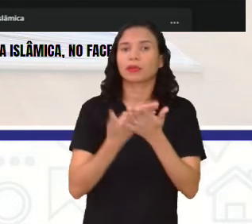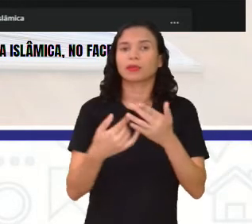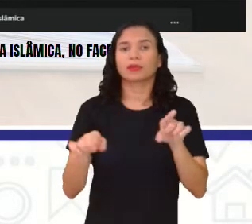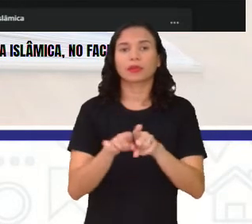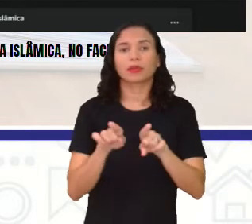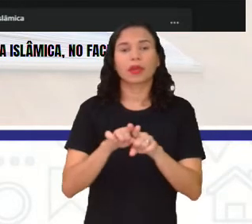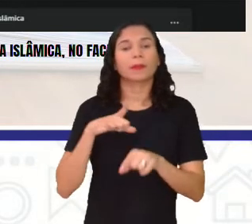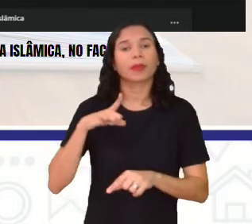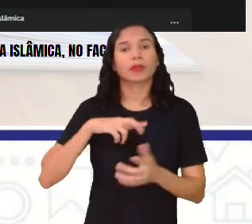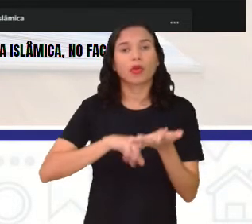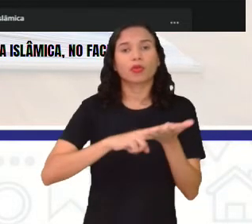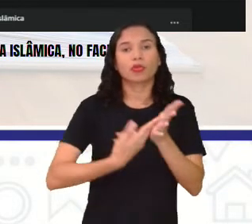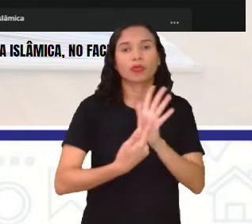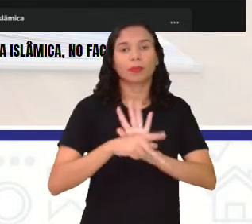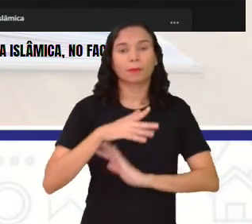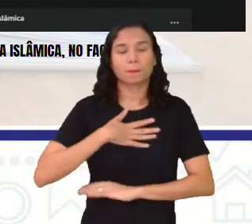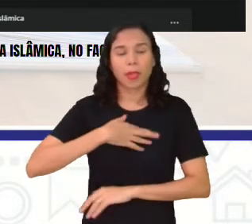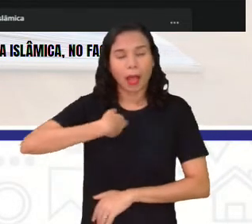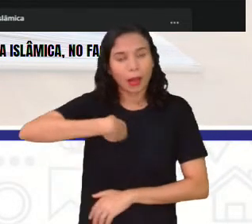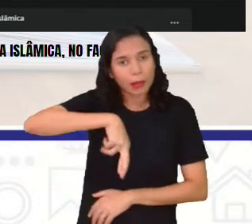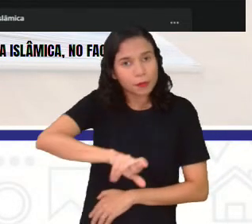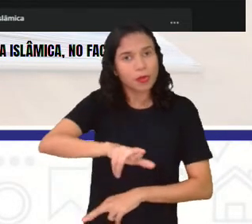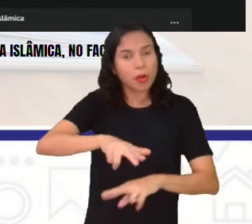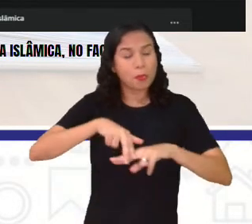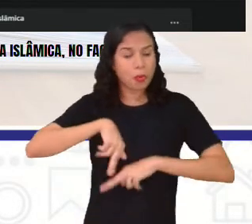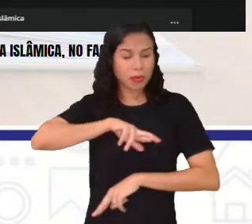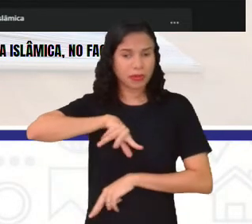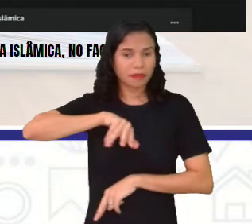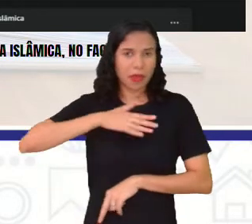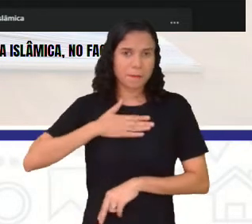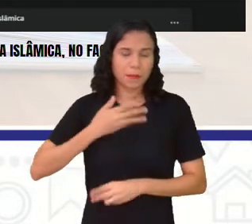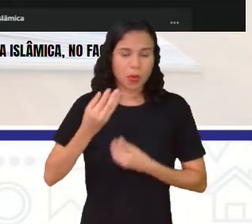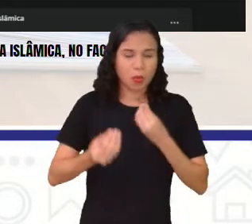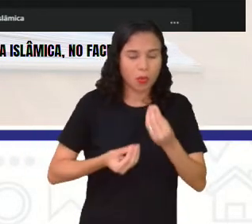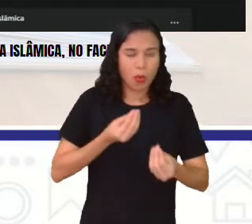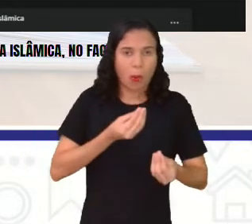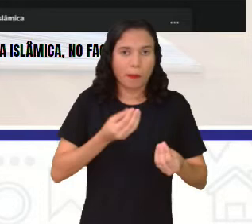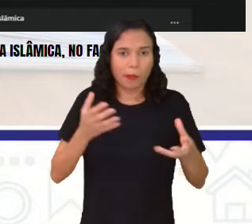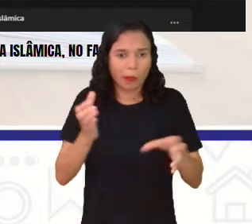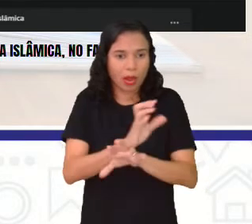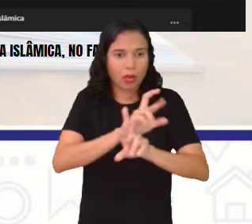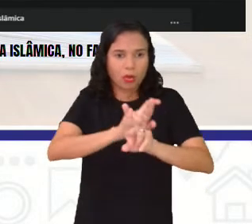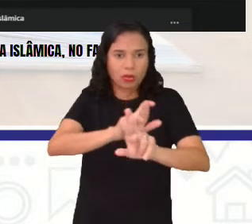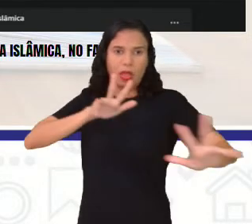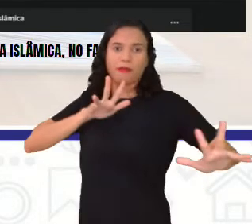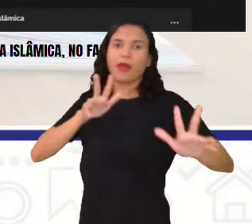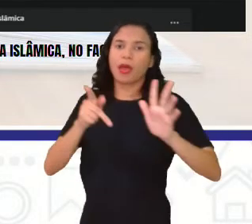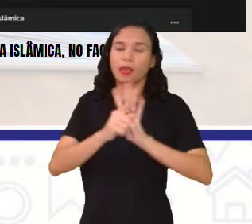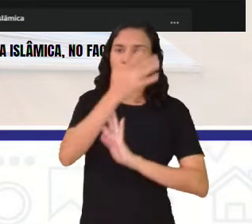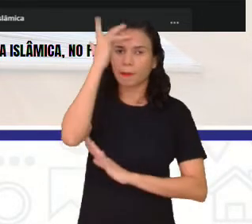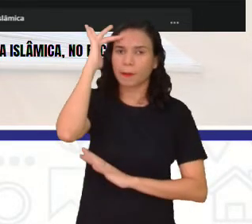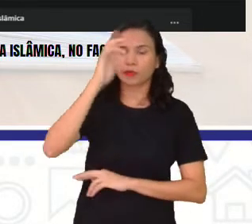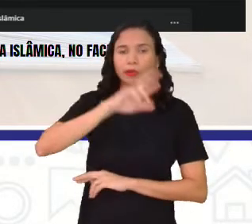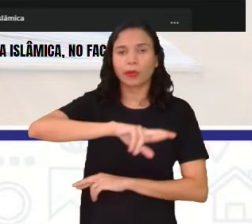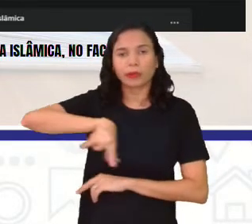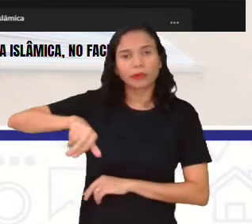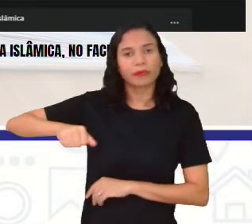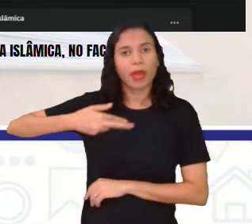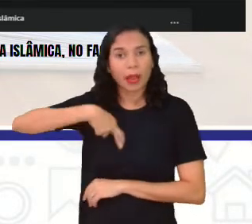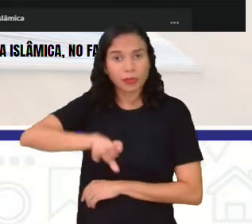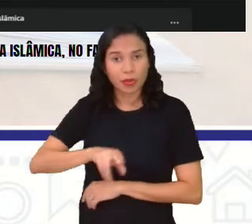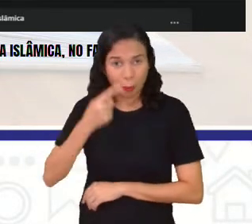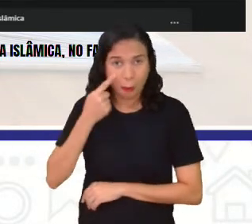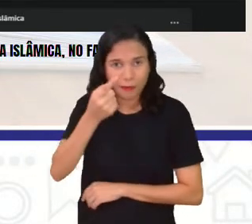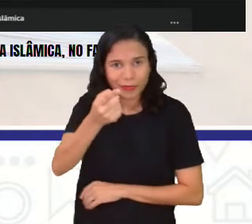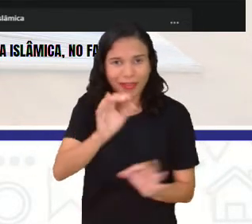Muhammad, que é o decodificador da minha religião. Mas isso não me faz, digamos assim, completamente diferente a pessoas de outras religiões, como você que está